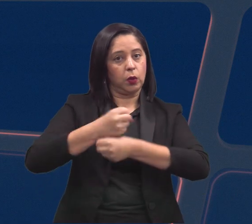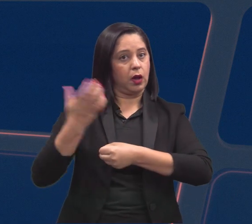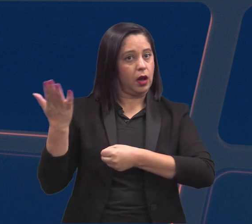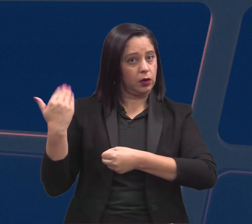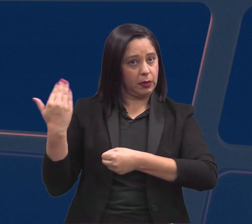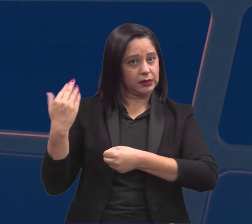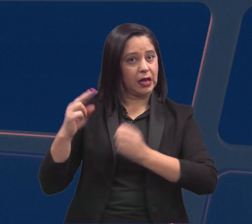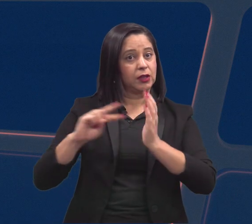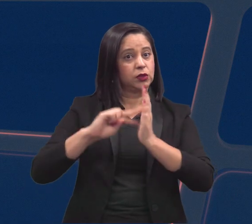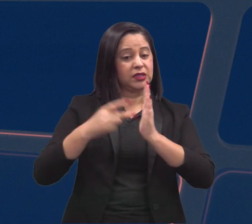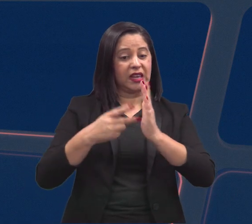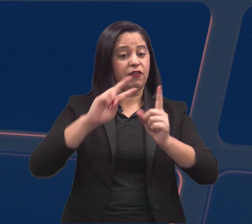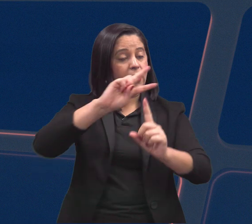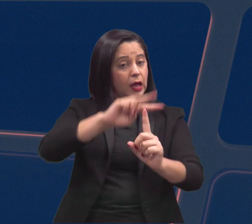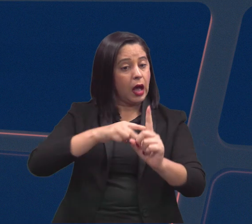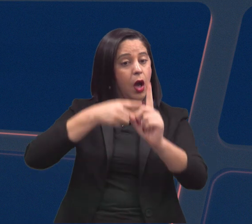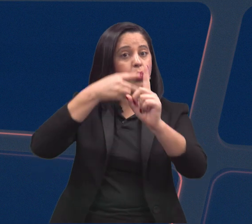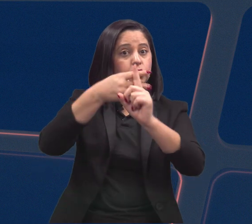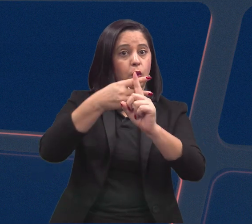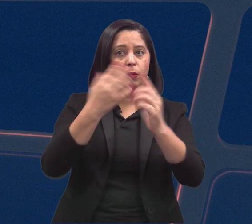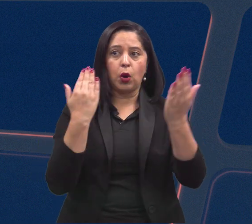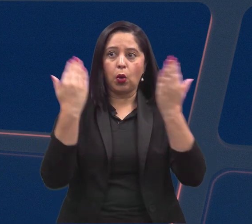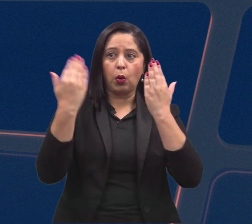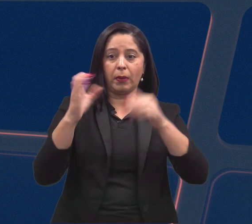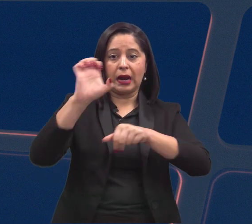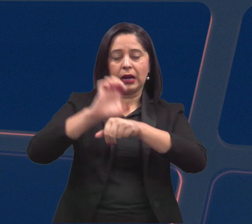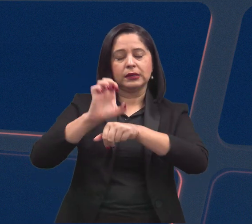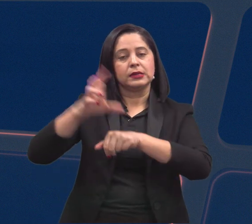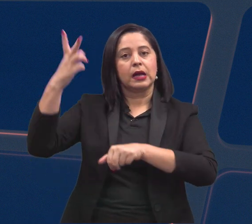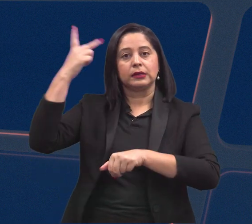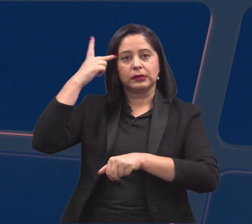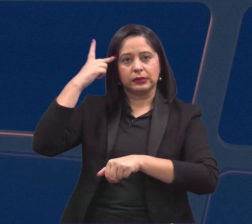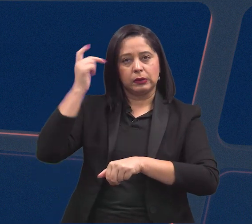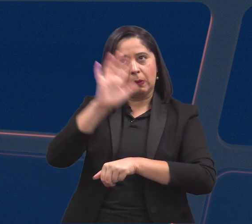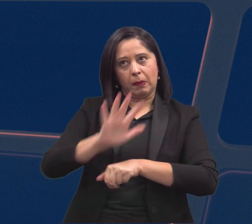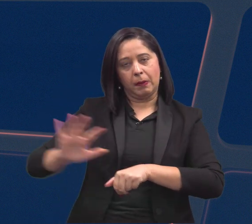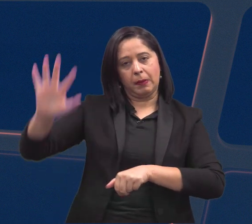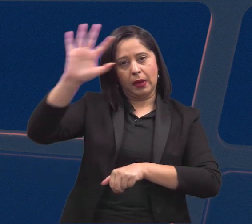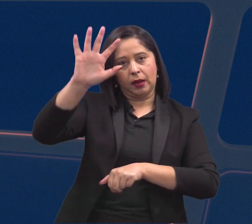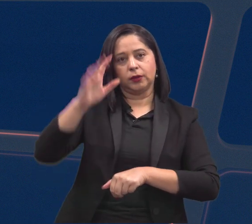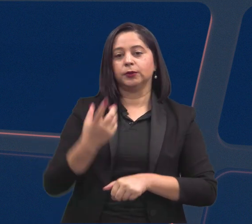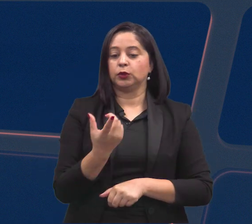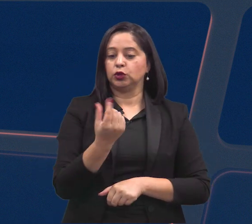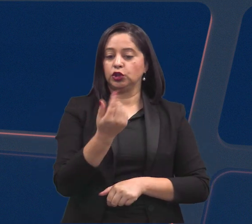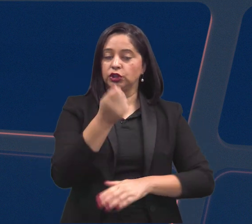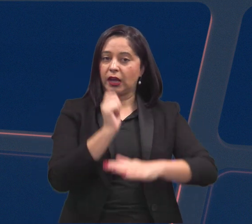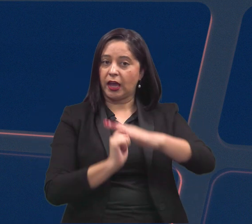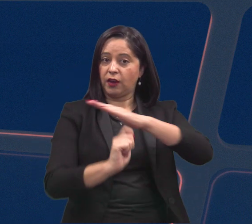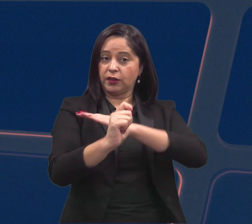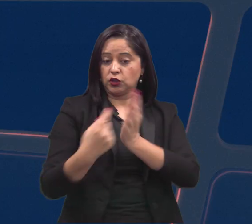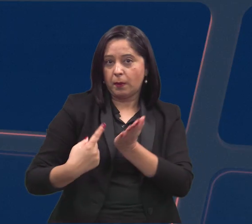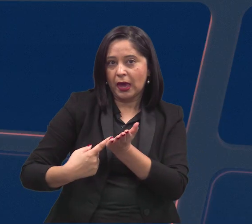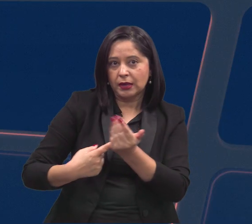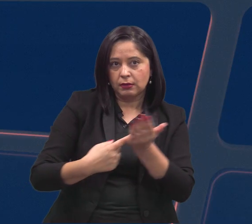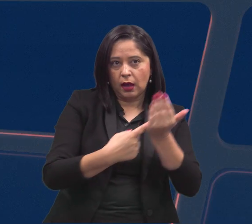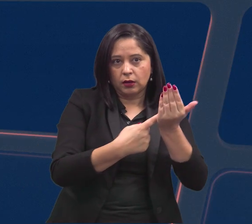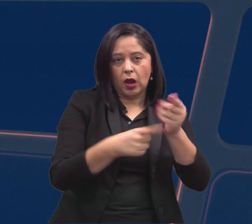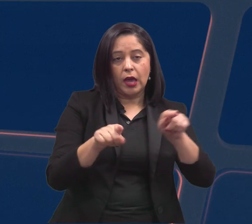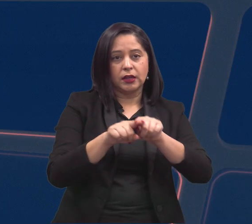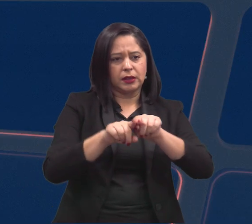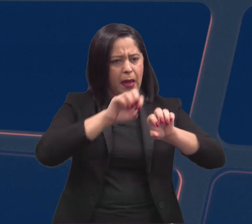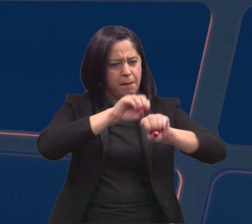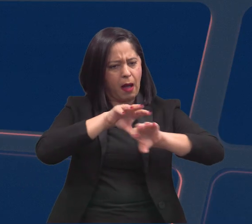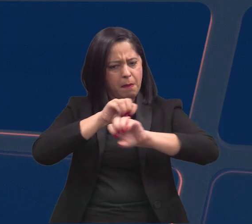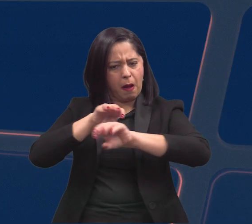uma redução 2 vezes maior do que a média registrada em todo o estado de São Paulo. O investimento em tecnologia e